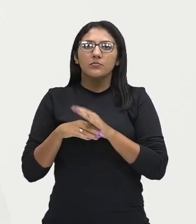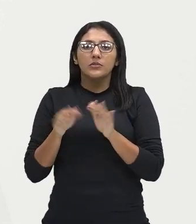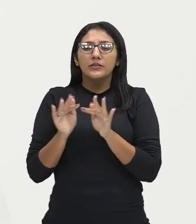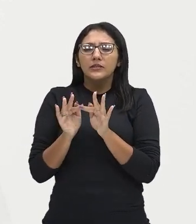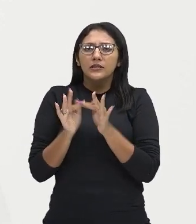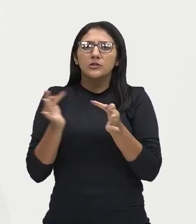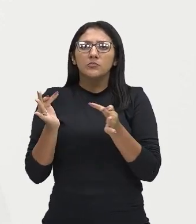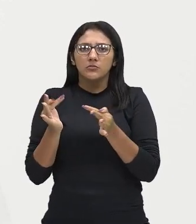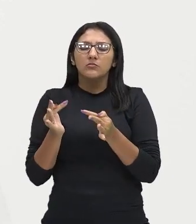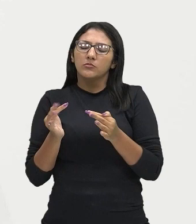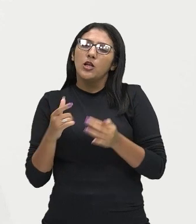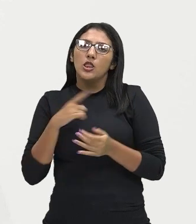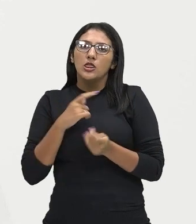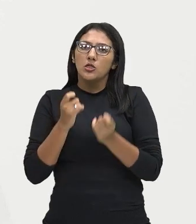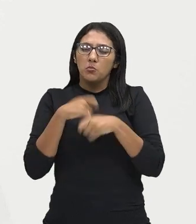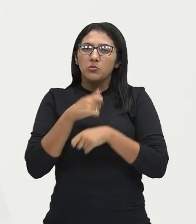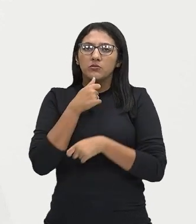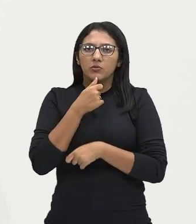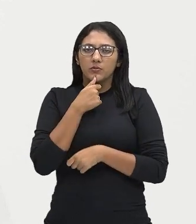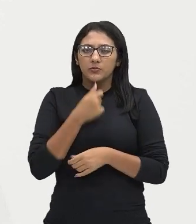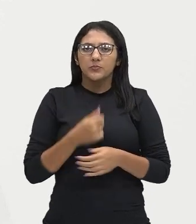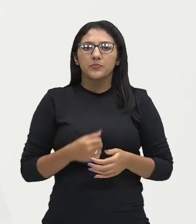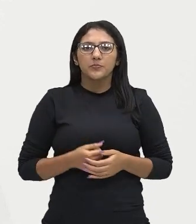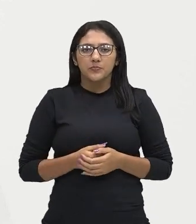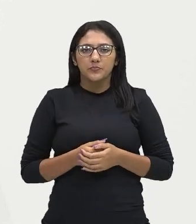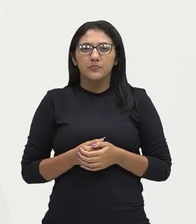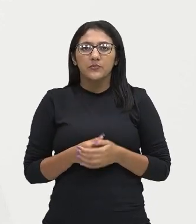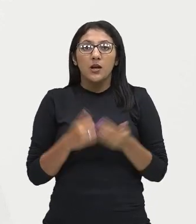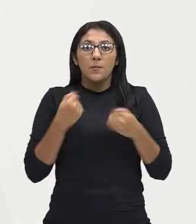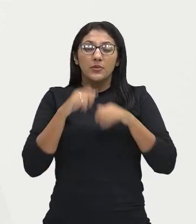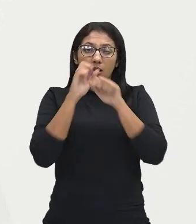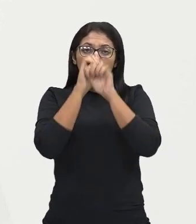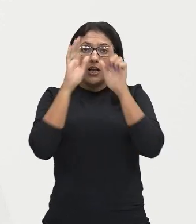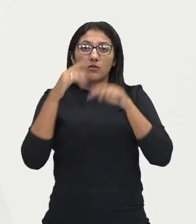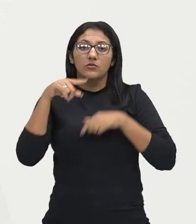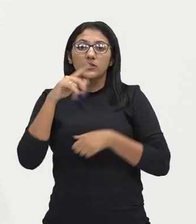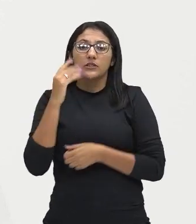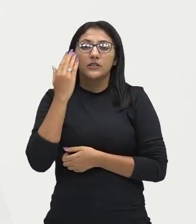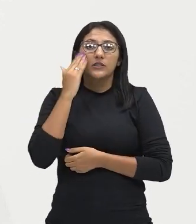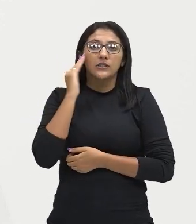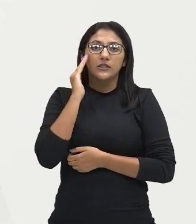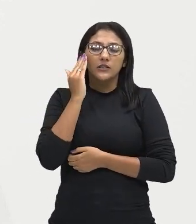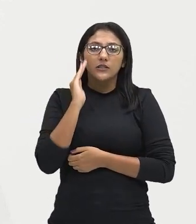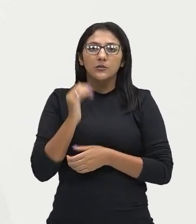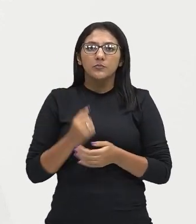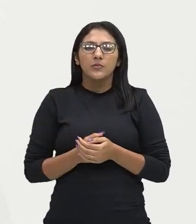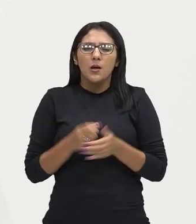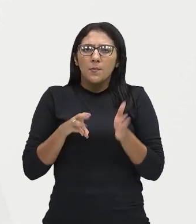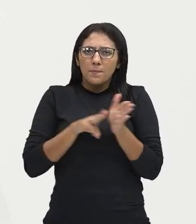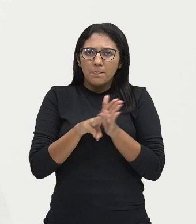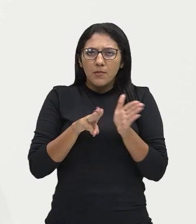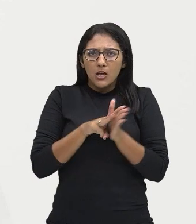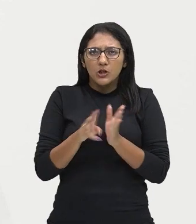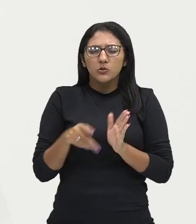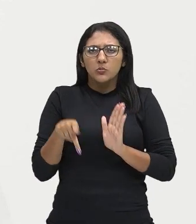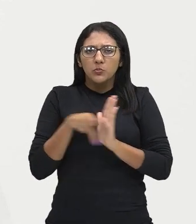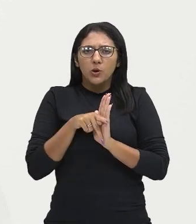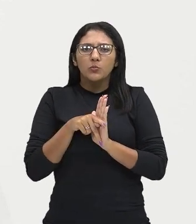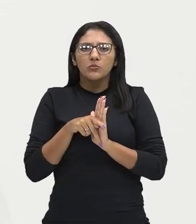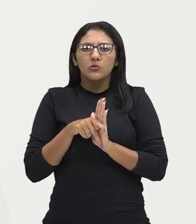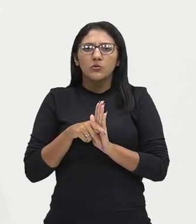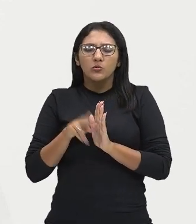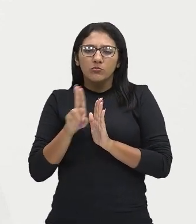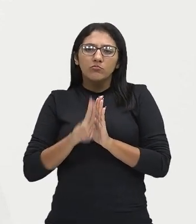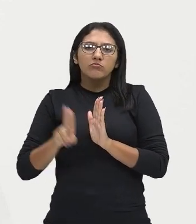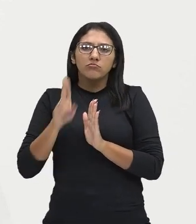ainda simplificar a fração. Quero que fique claro para você, ó, que o método da divisão, ele é todo esse passo que